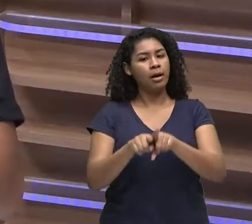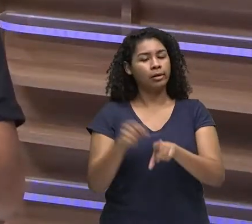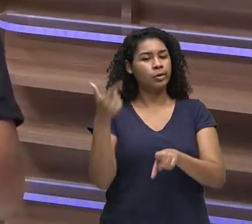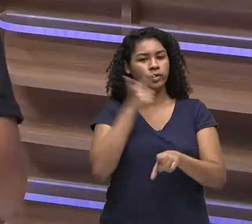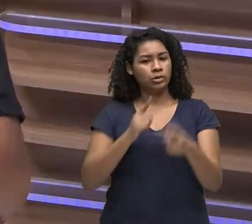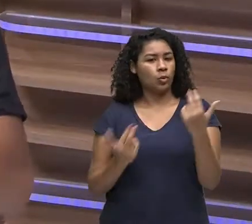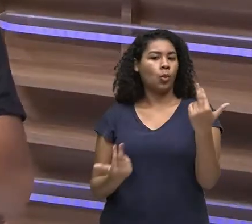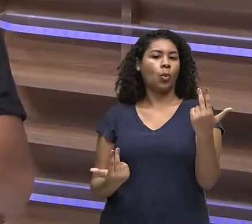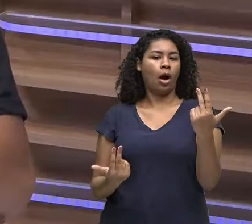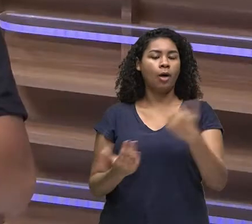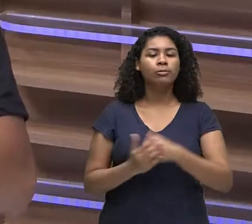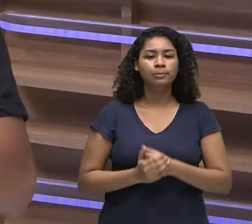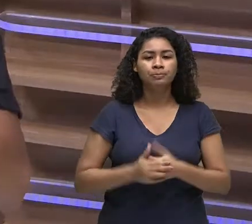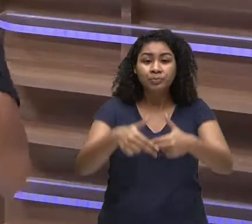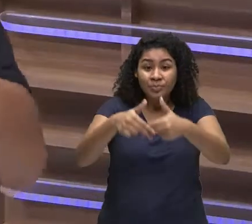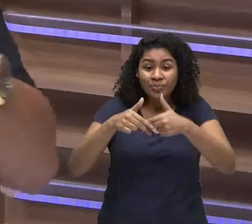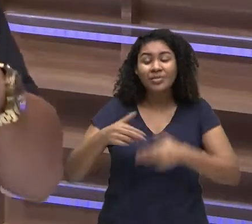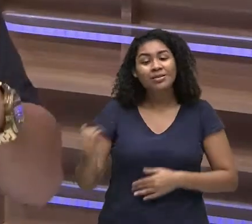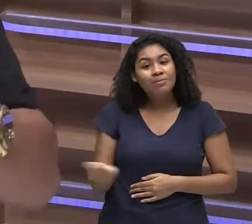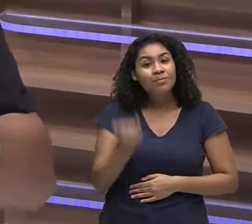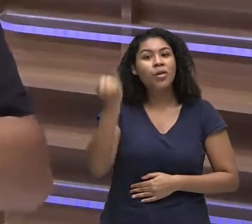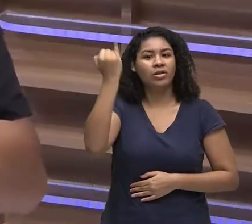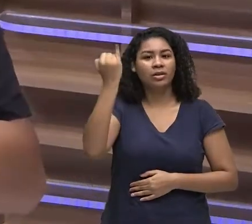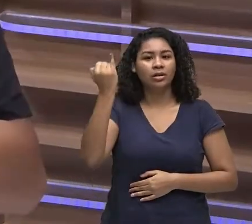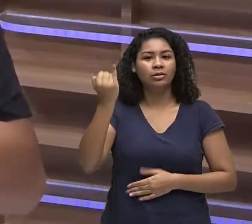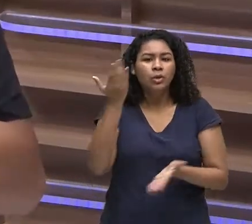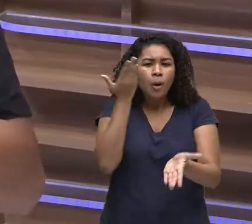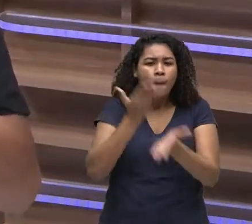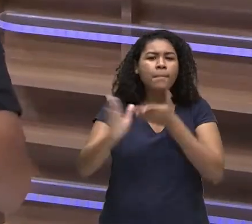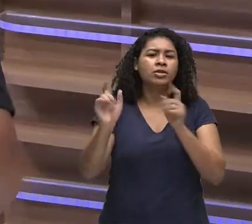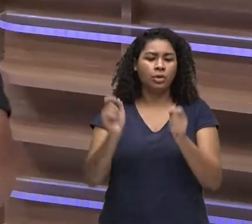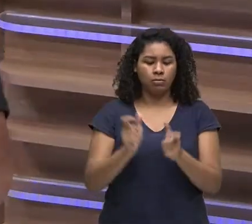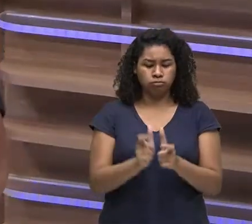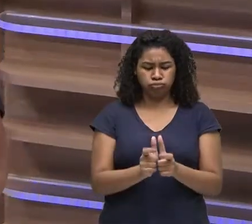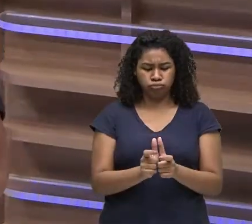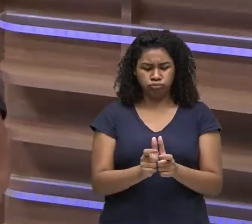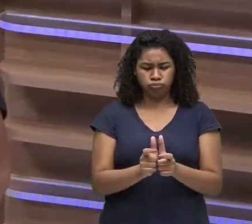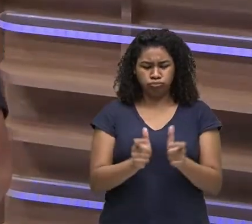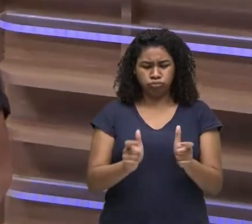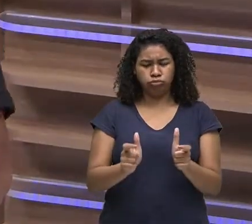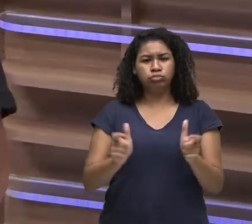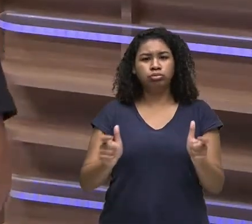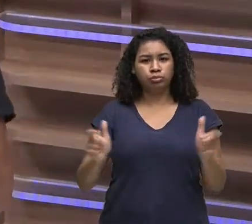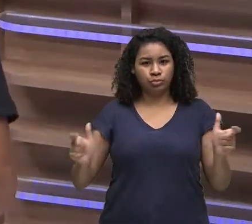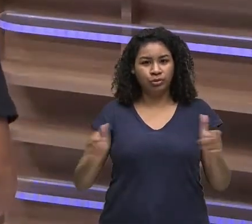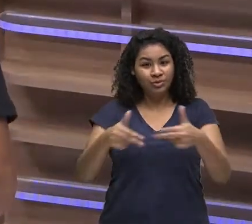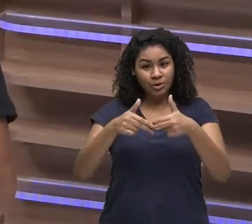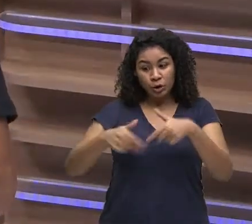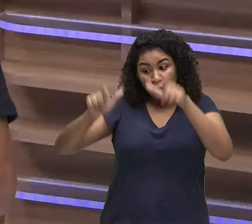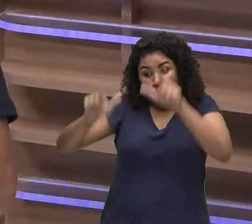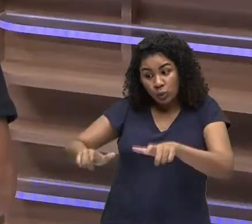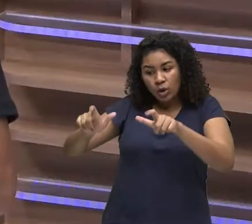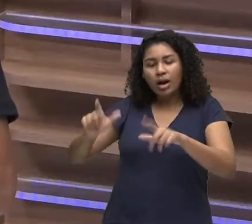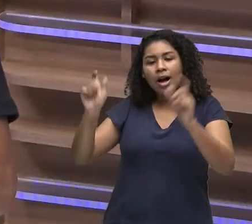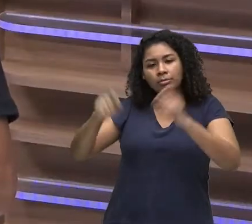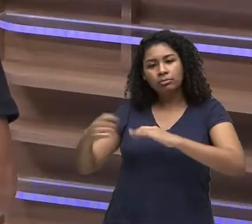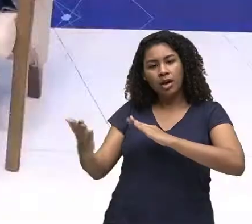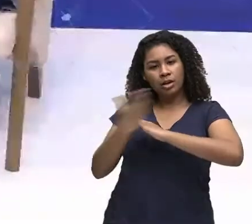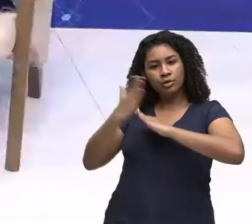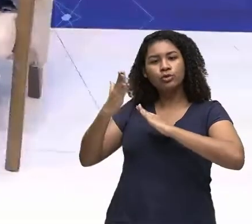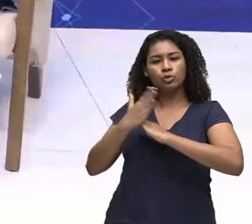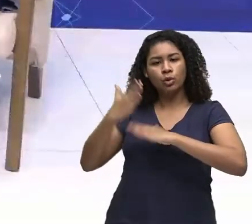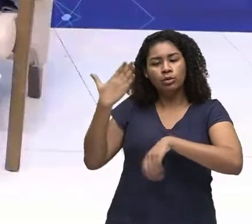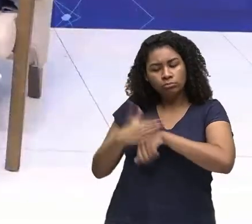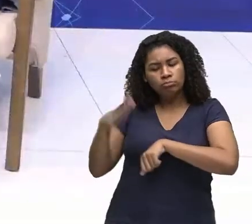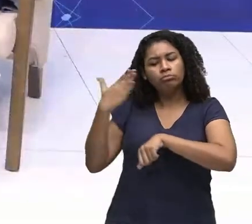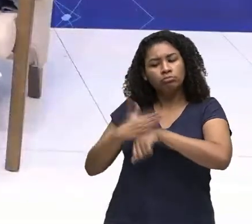importante, o ambiente que vai me ajudar a exercitar essa característica. E é importante